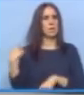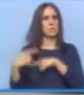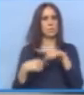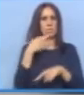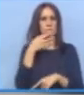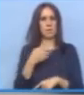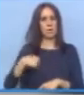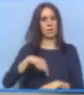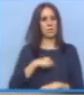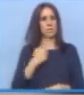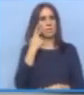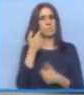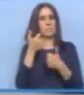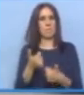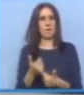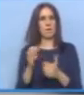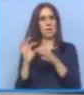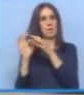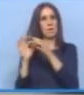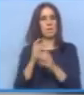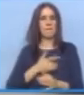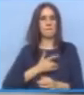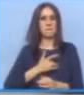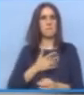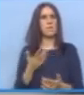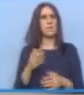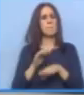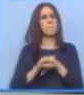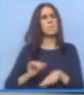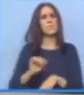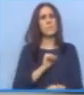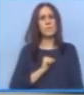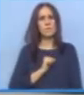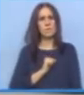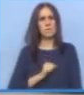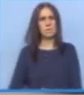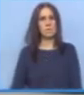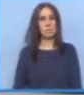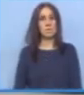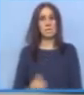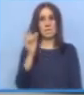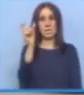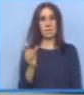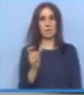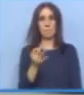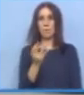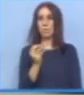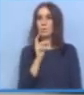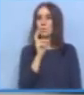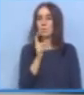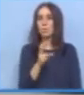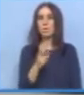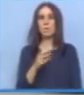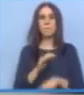que nós vivamos bem nele, no amor. E os nossos pecados? E Paulo responde, os nossos